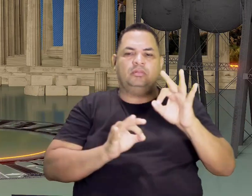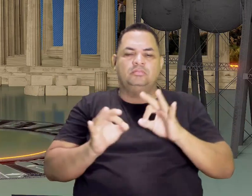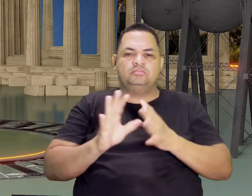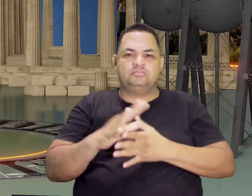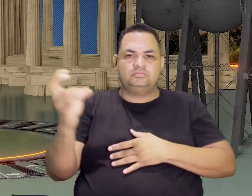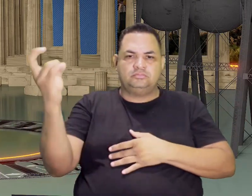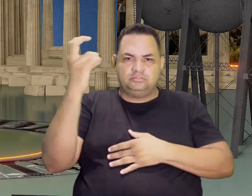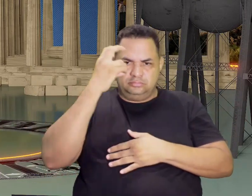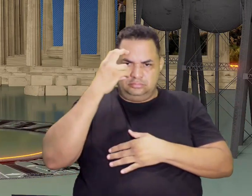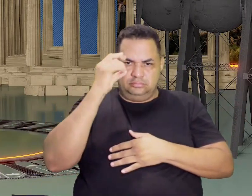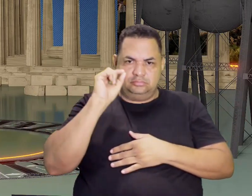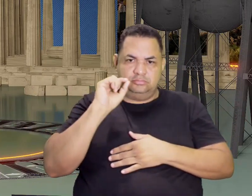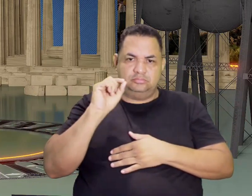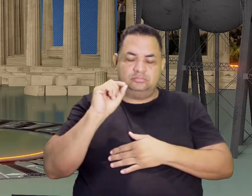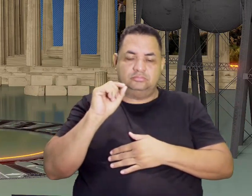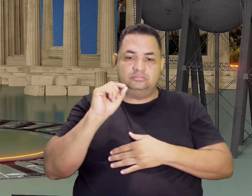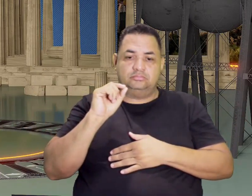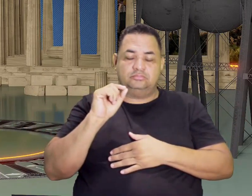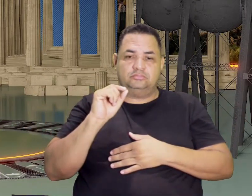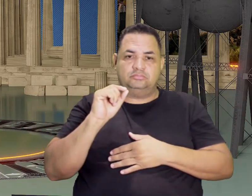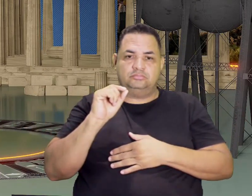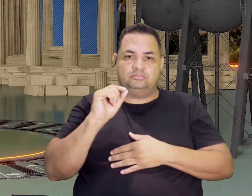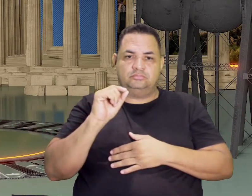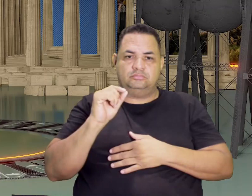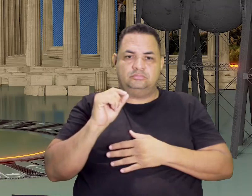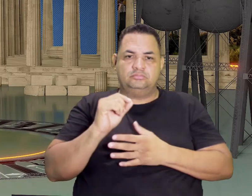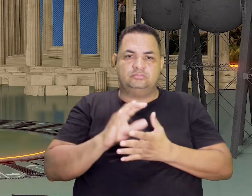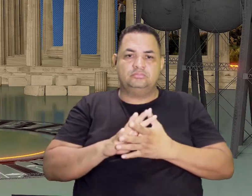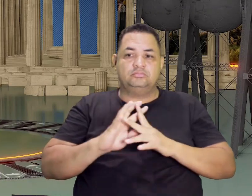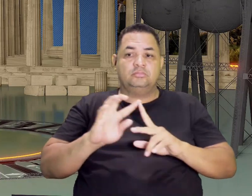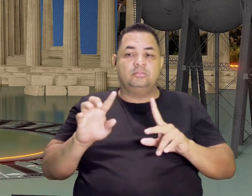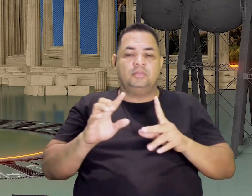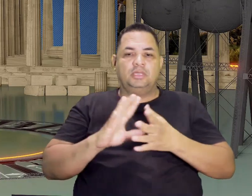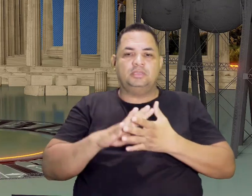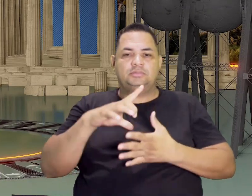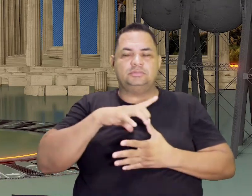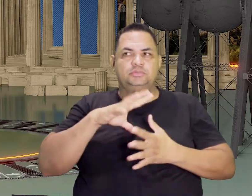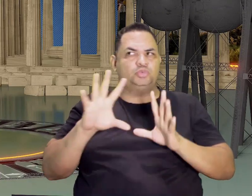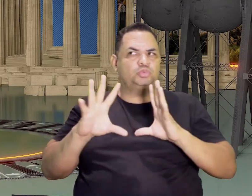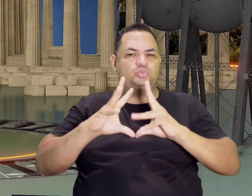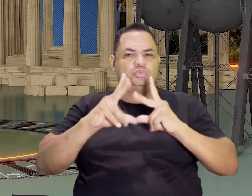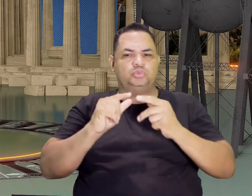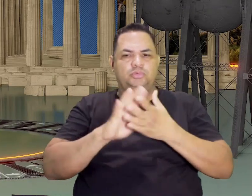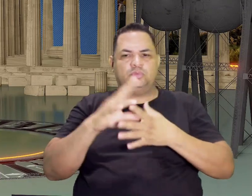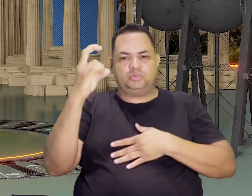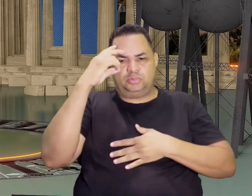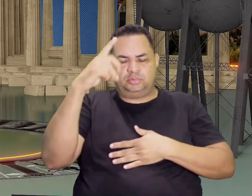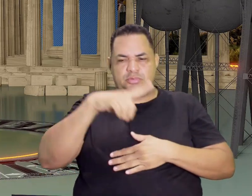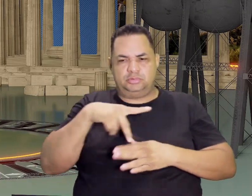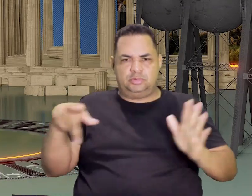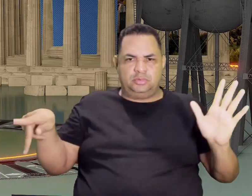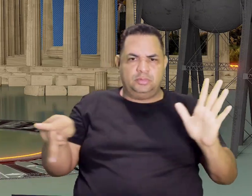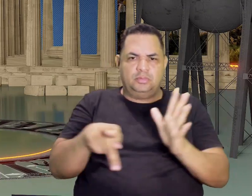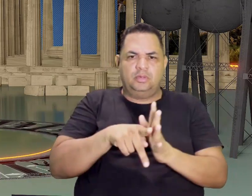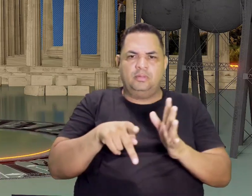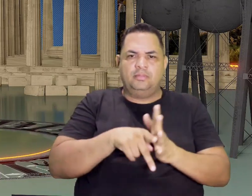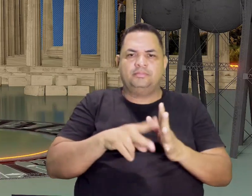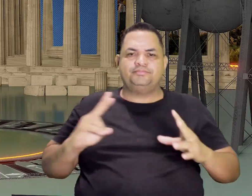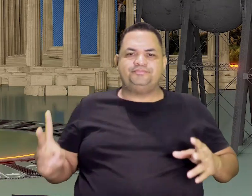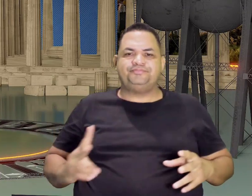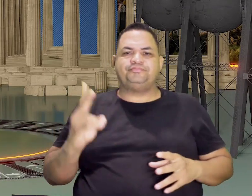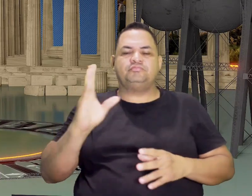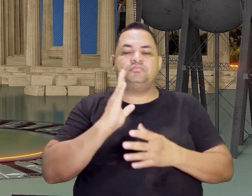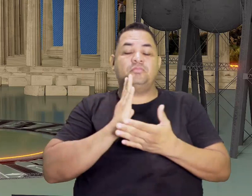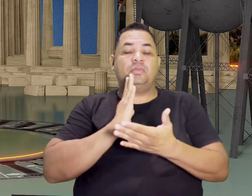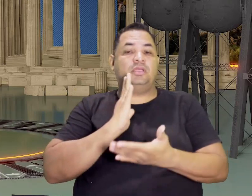cultura. Não que as outras culturas deixem de ter valor, não, eles têm um valor imenso. Inclusive, lá no